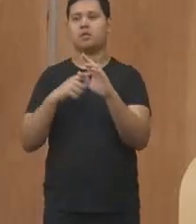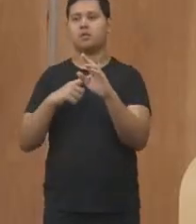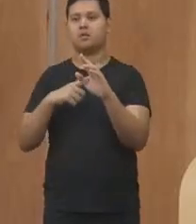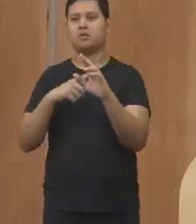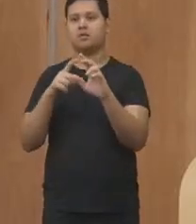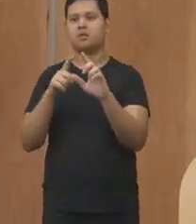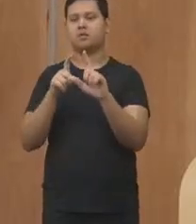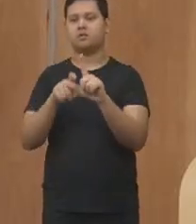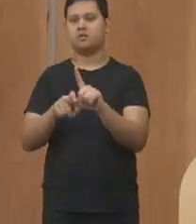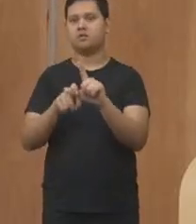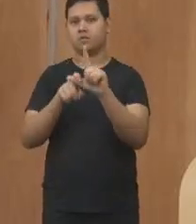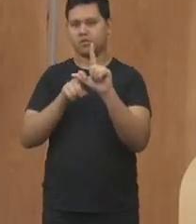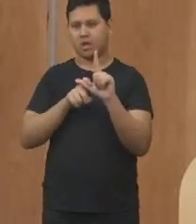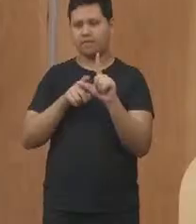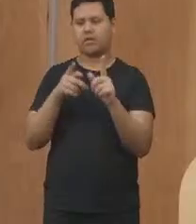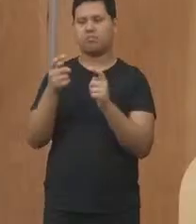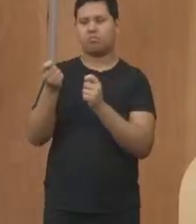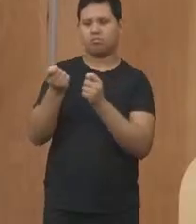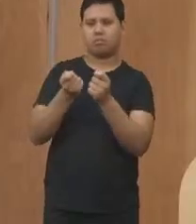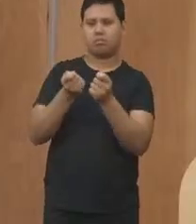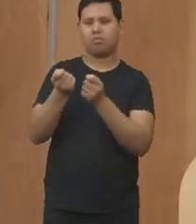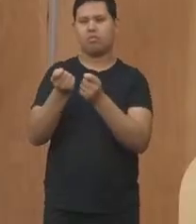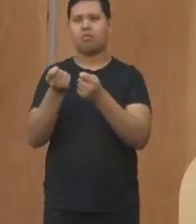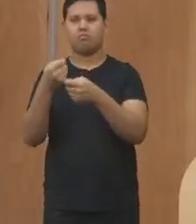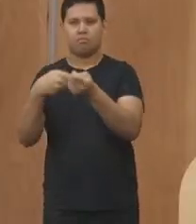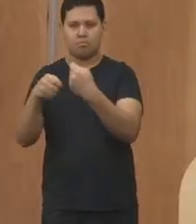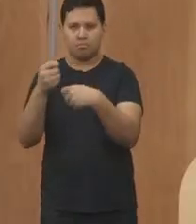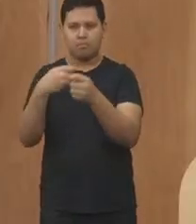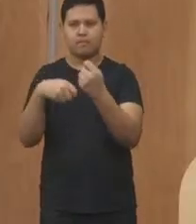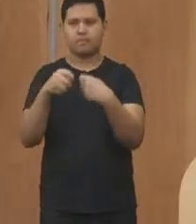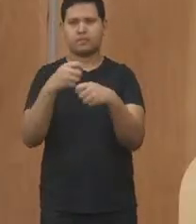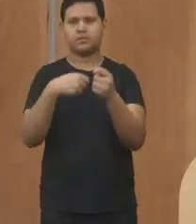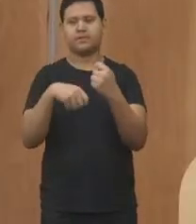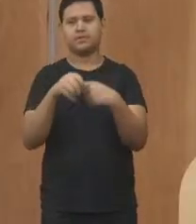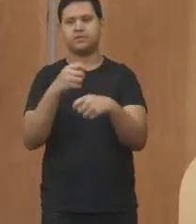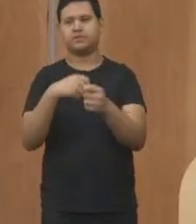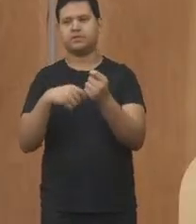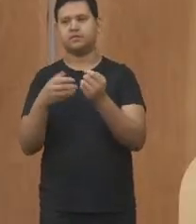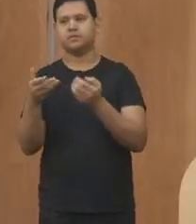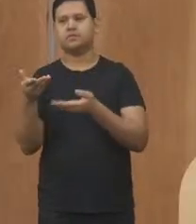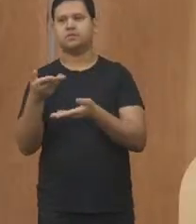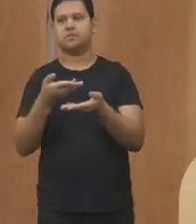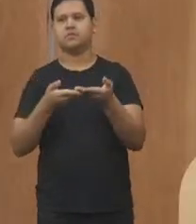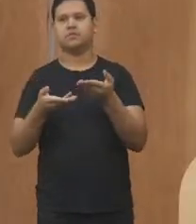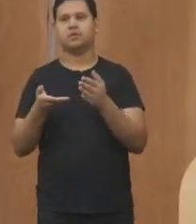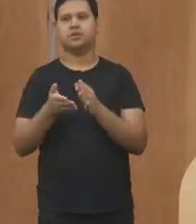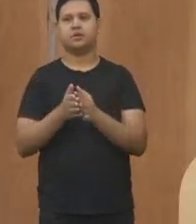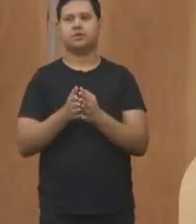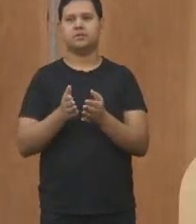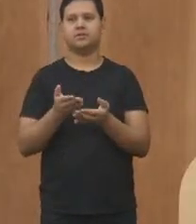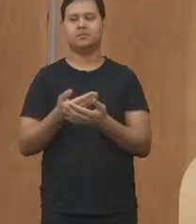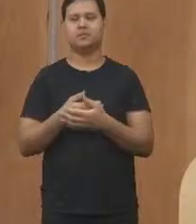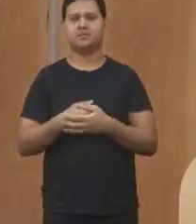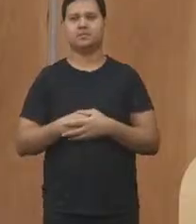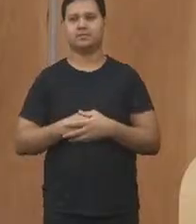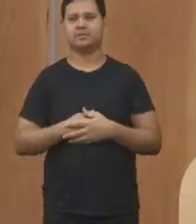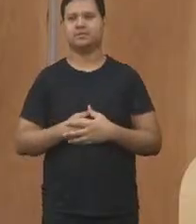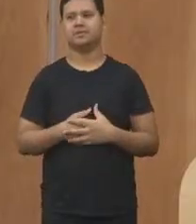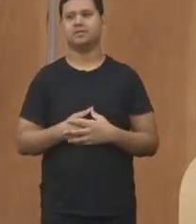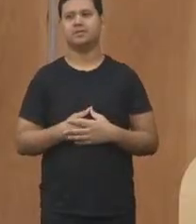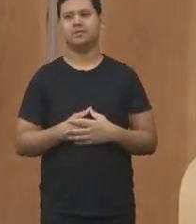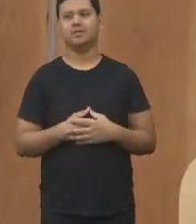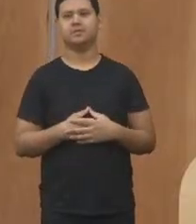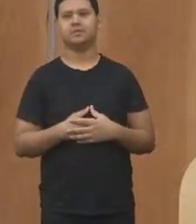fornecedores e renegociando, tentando alongar os prazos e arcar com esses compromissos ao longo desse ano, o que for possível.